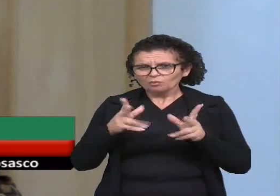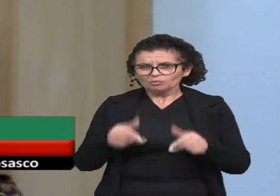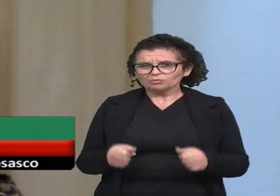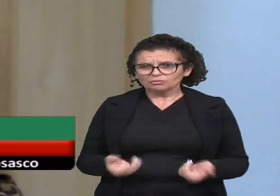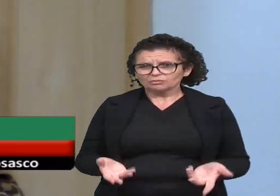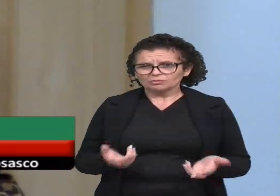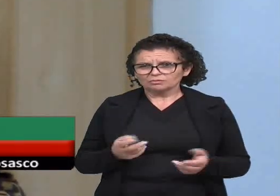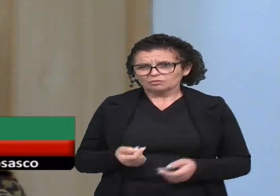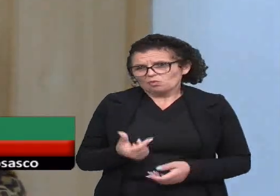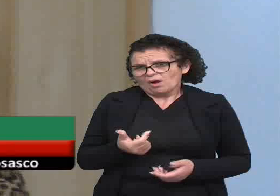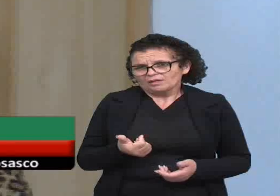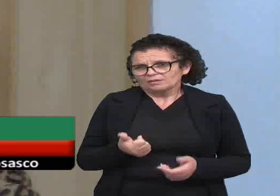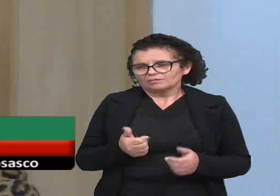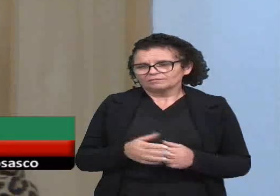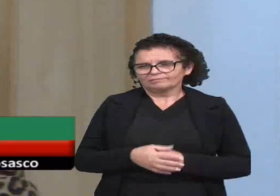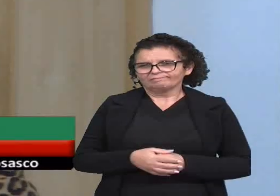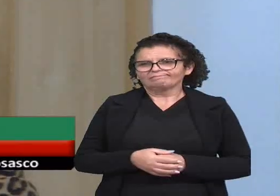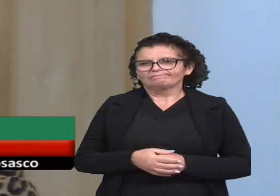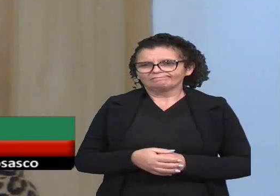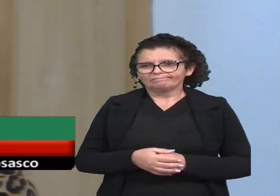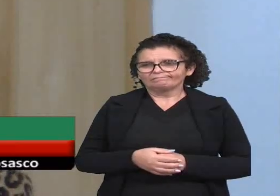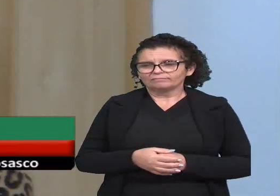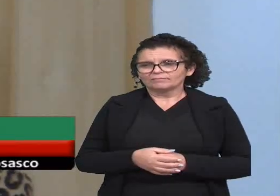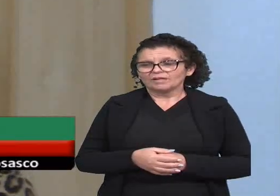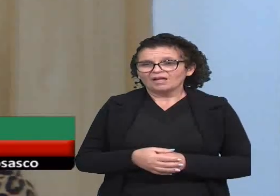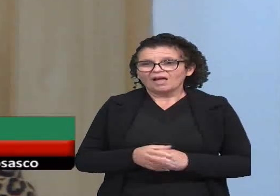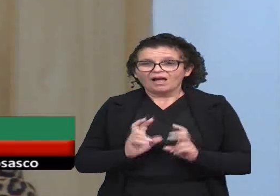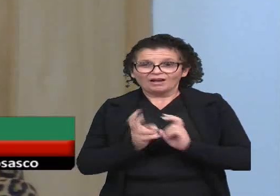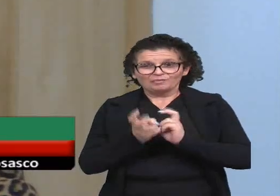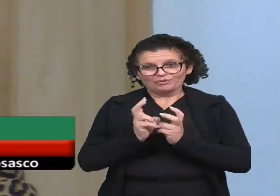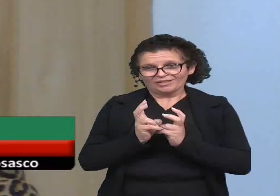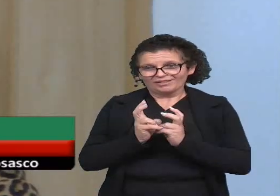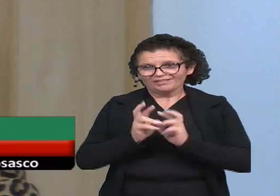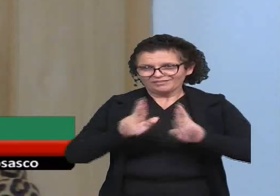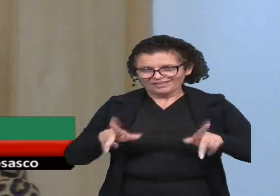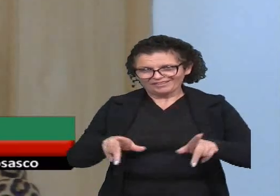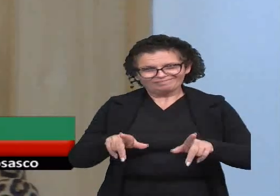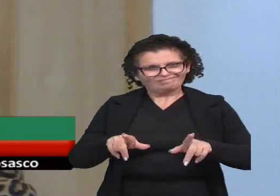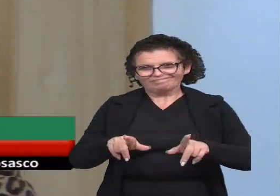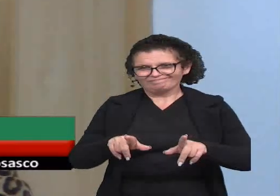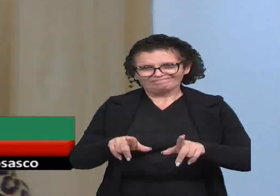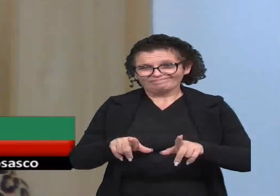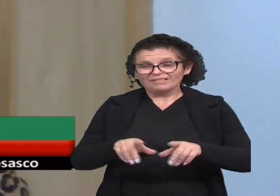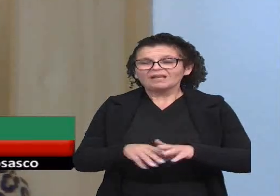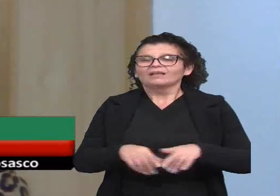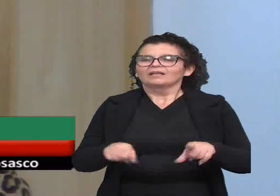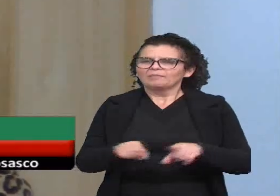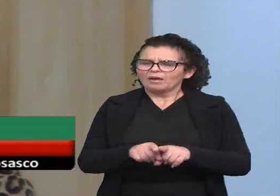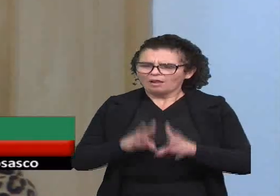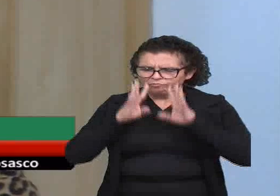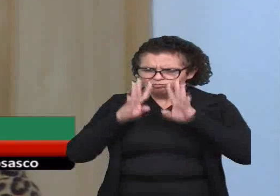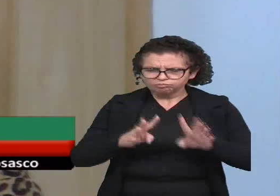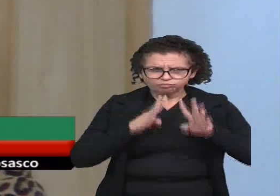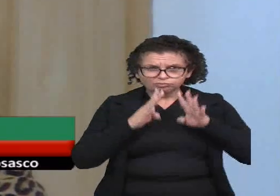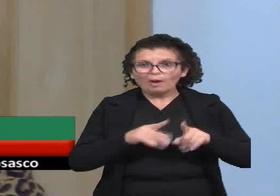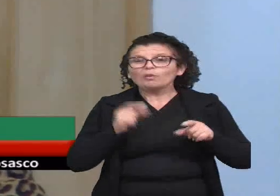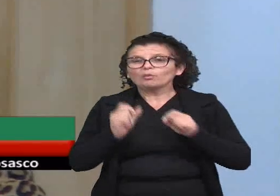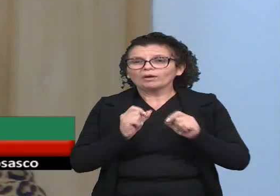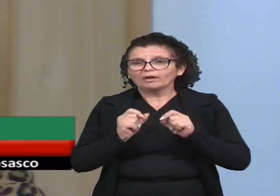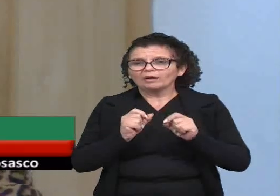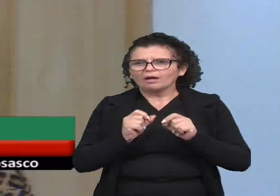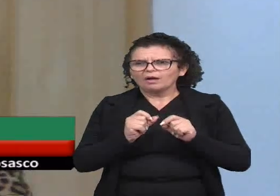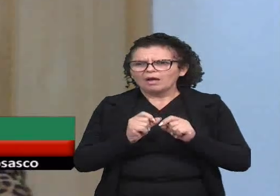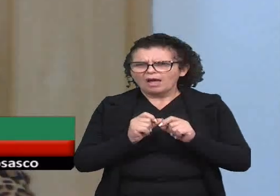criminalizado? Tudo é criminalizado. A capoeira não ia ser diferente. E a capoeira, ela foi acusada, inclusive, de ser